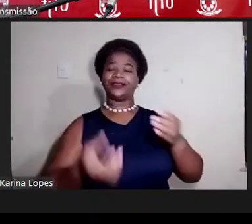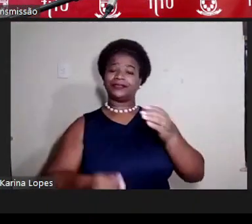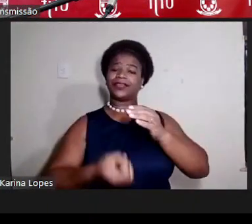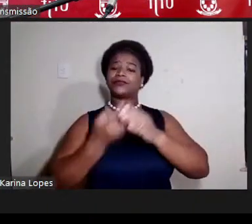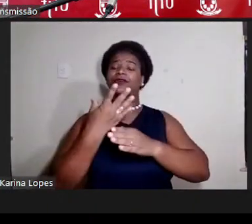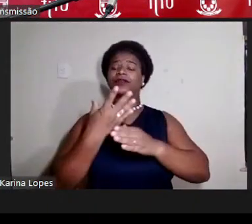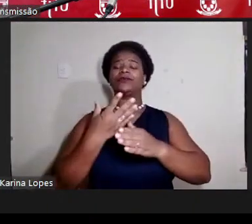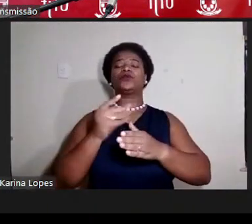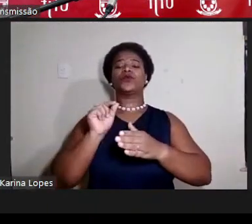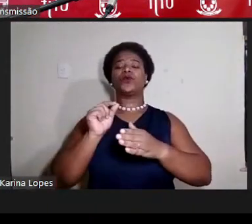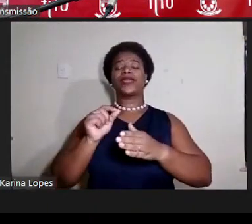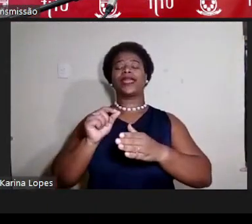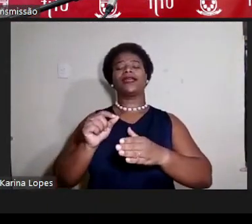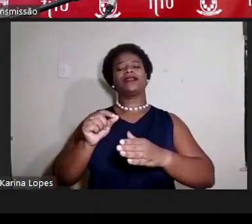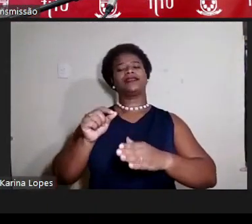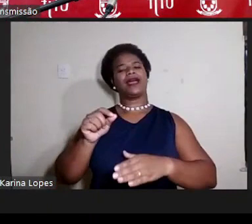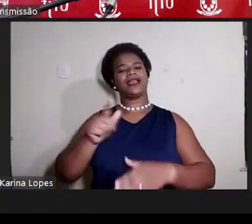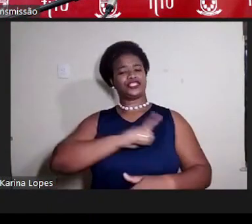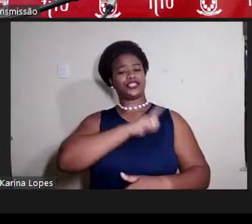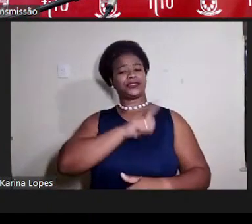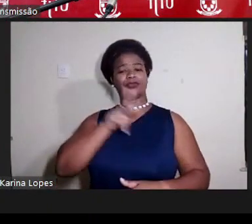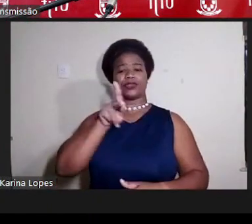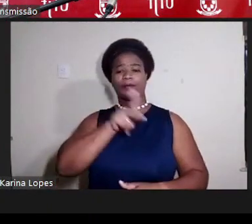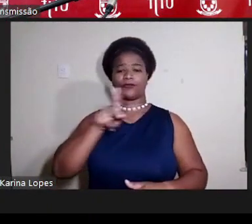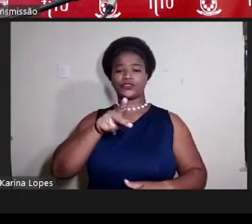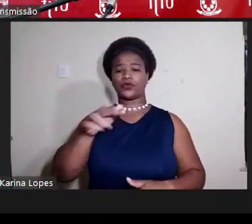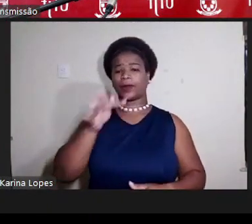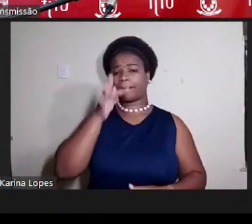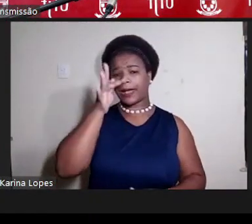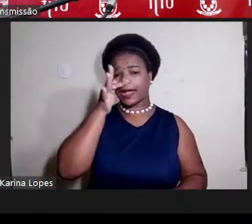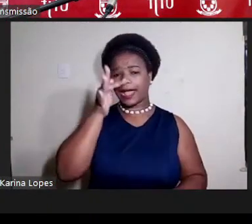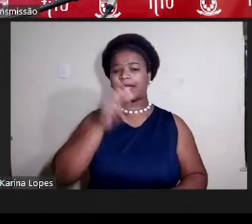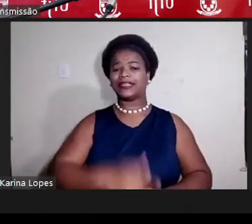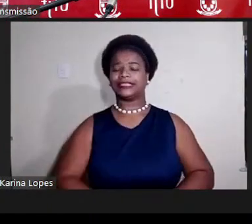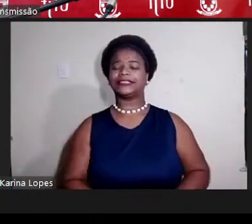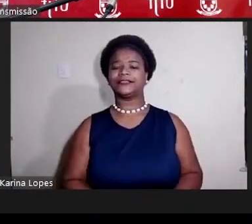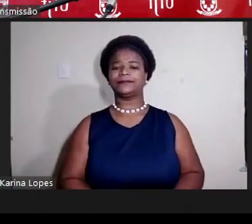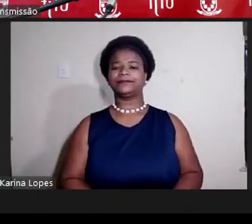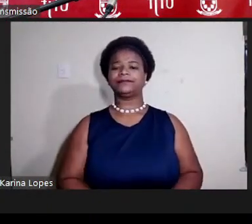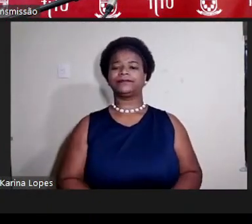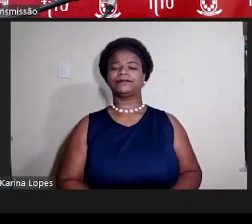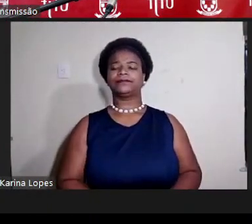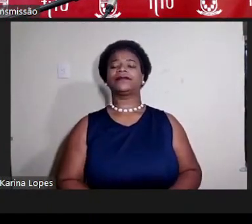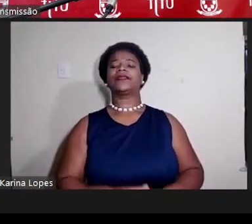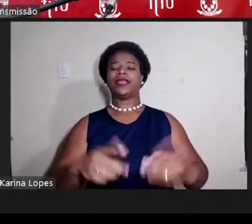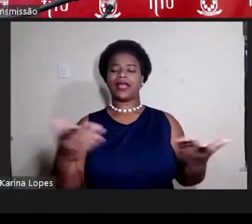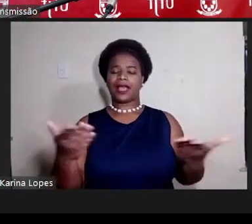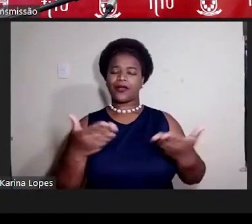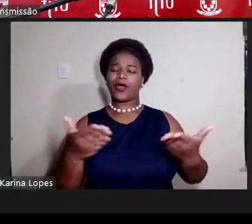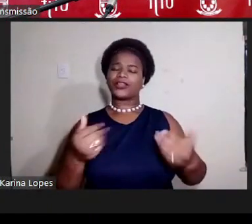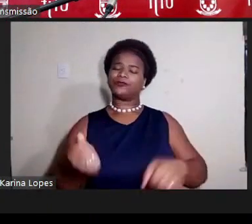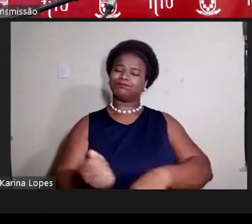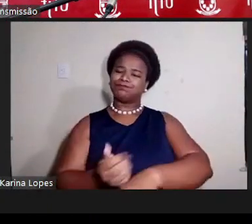professora Margarida e que foi pontuado por muita emoção. Então, estar hoje do